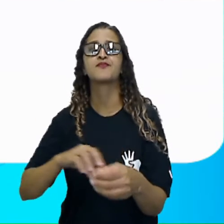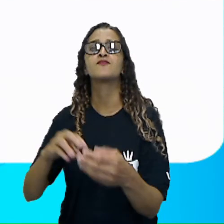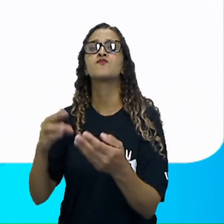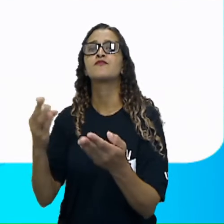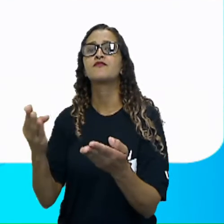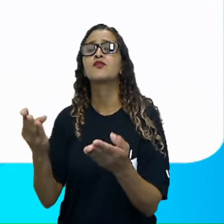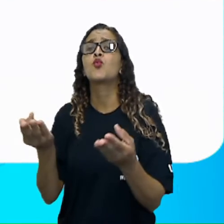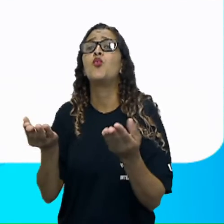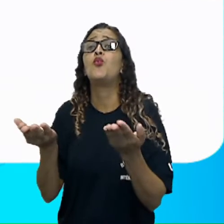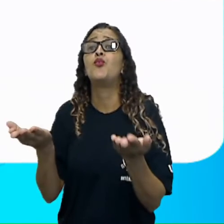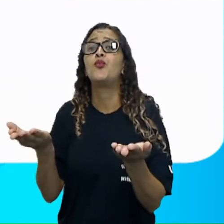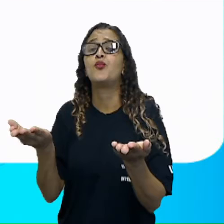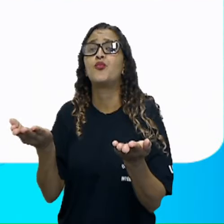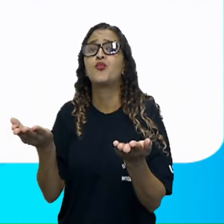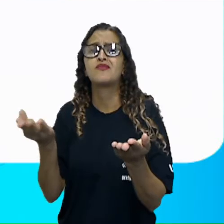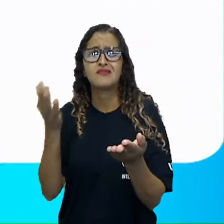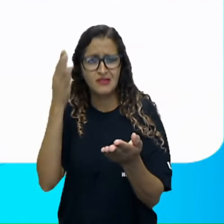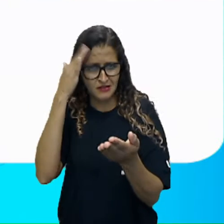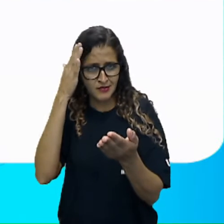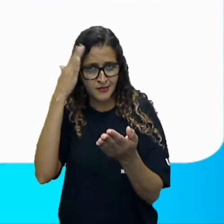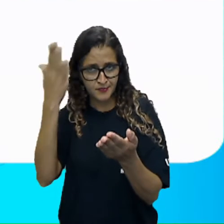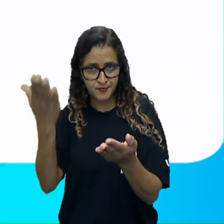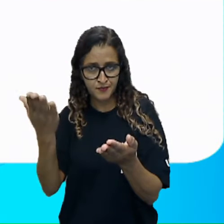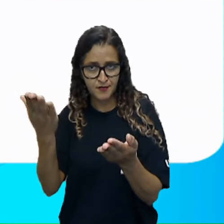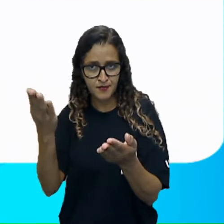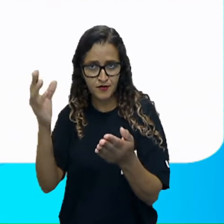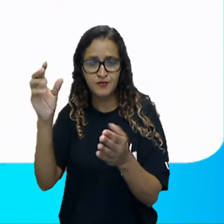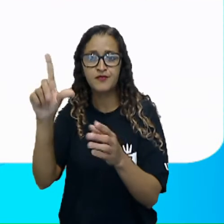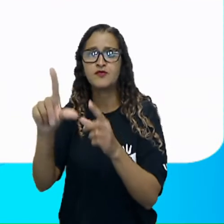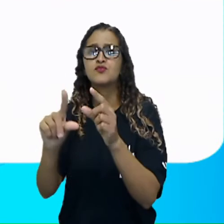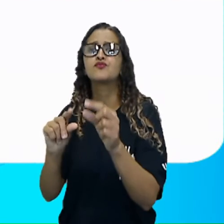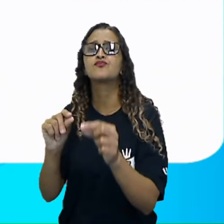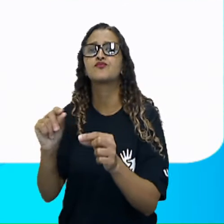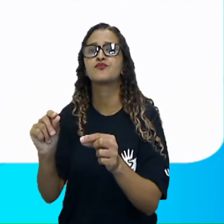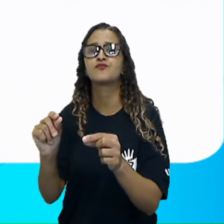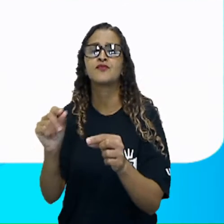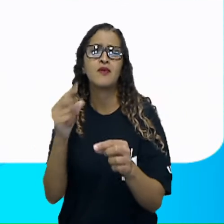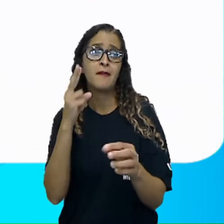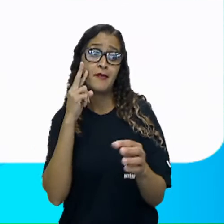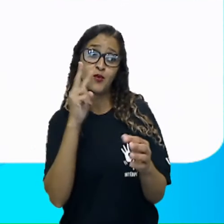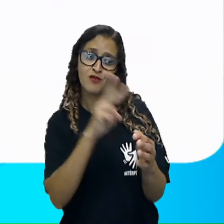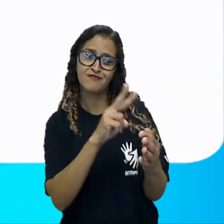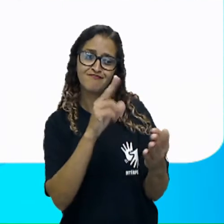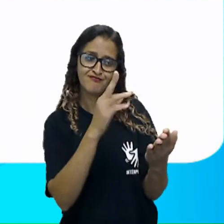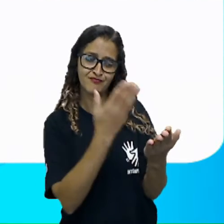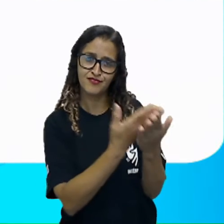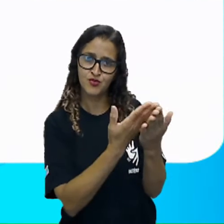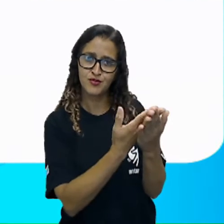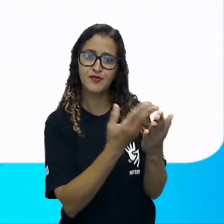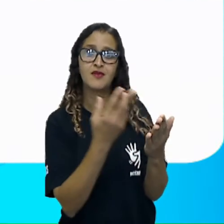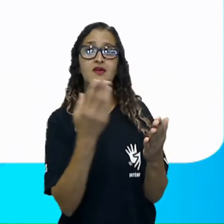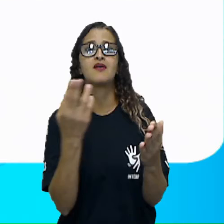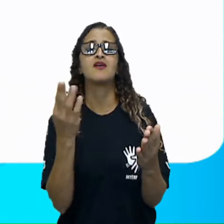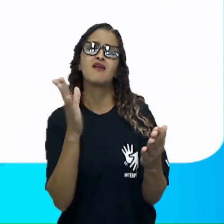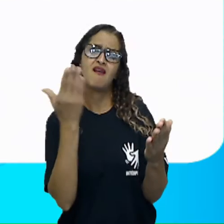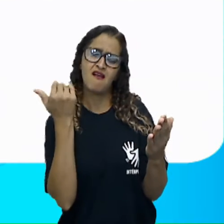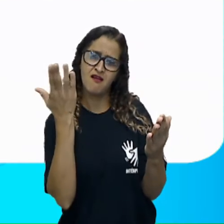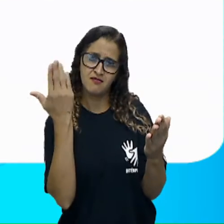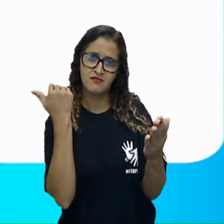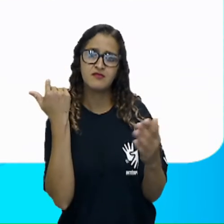cardinais, multiplicativos, fracionários ou coletivos. Pelo que nós estudamos, agora há